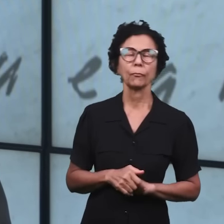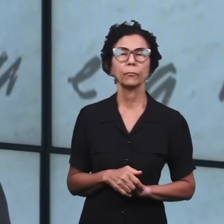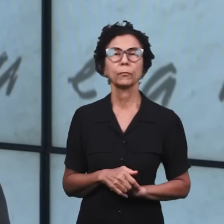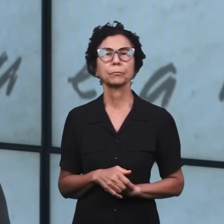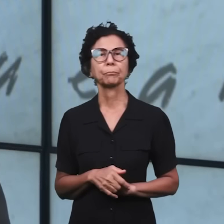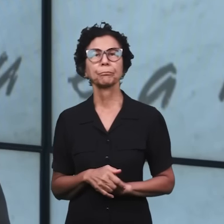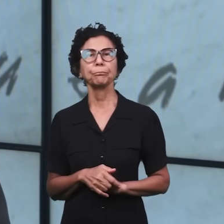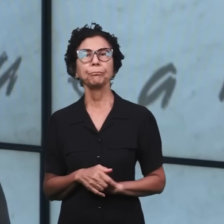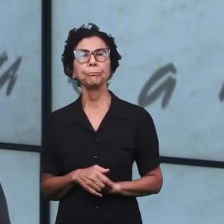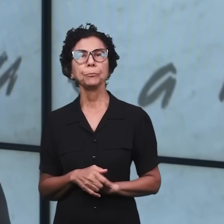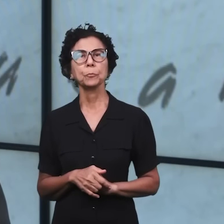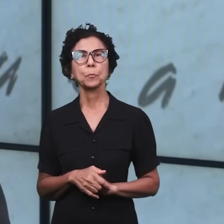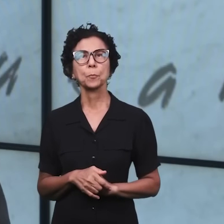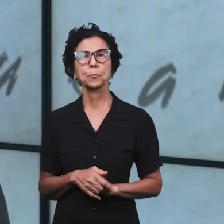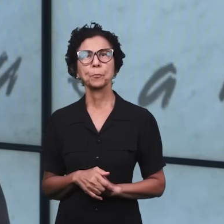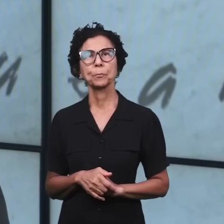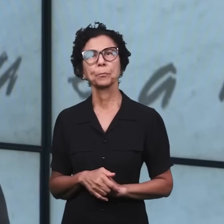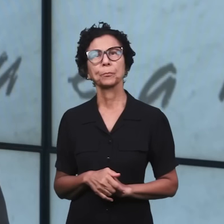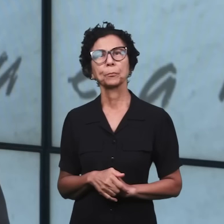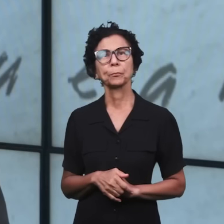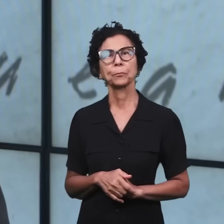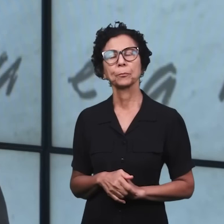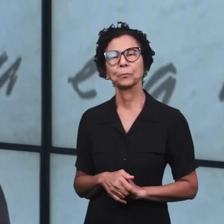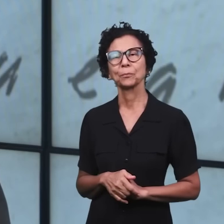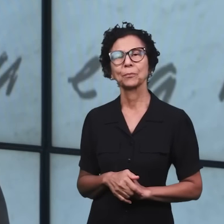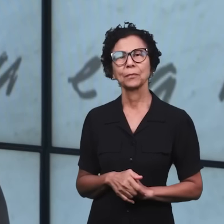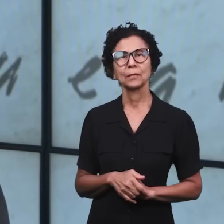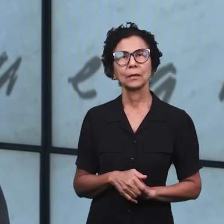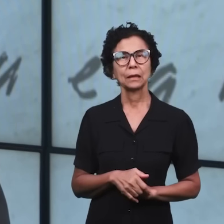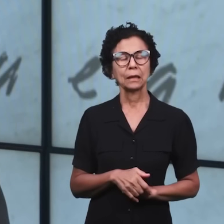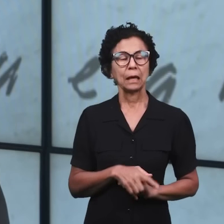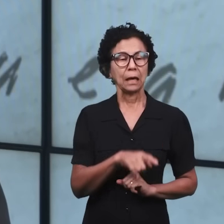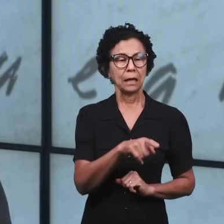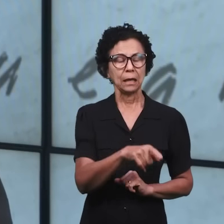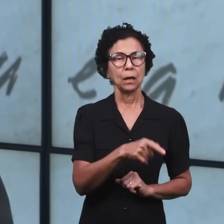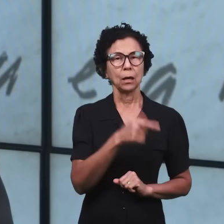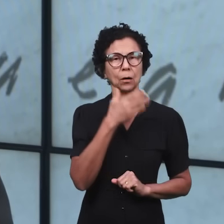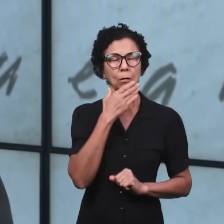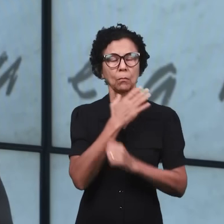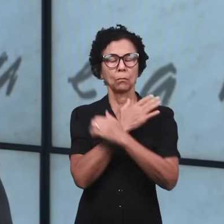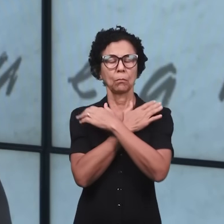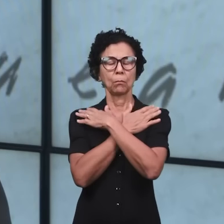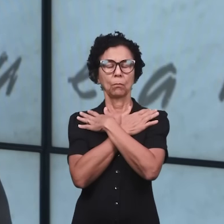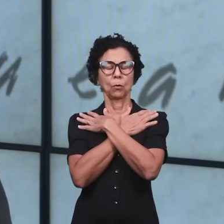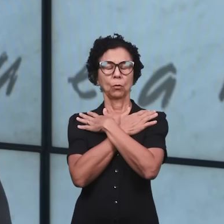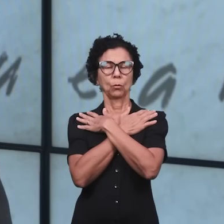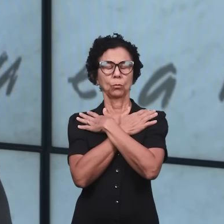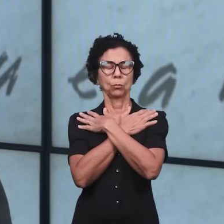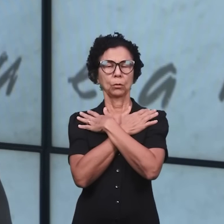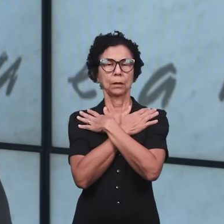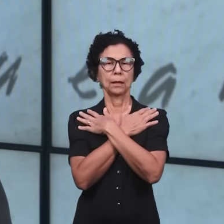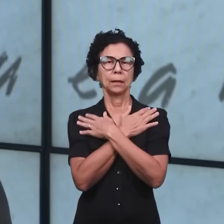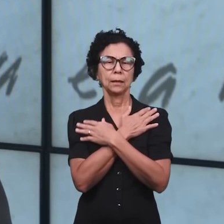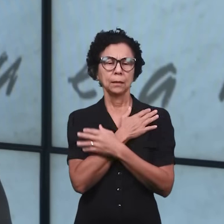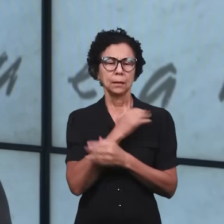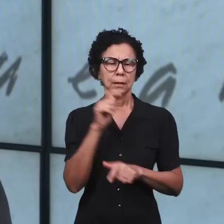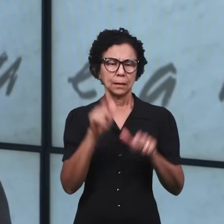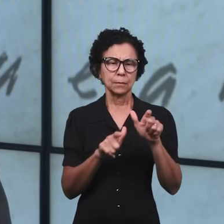e os que o levavam paravam. É possível que tenha Muito